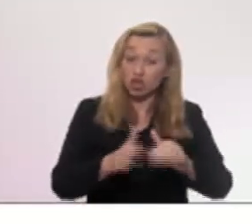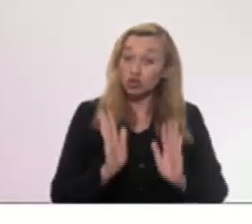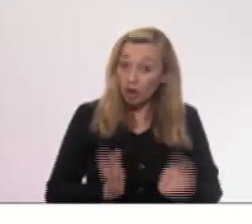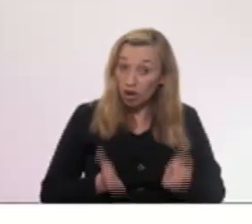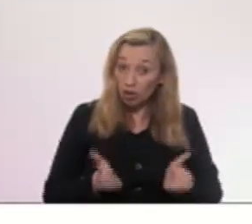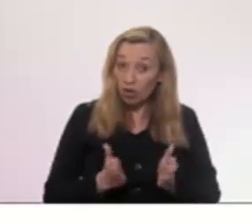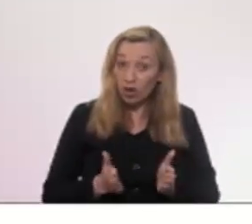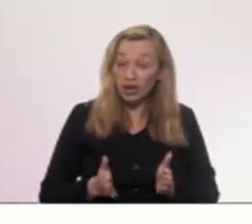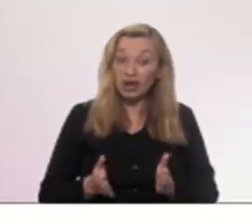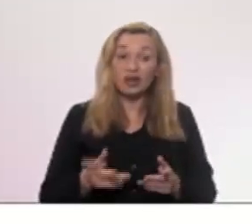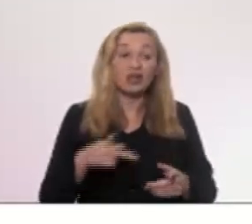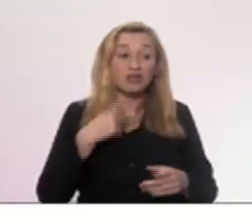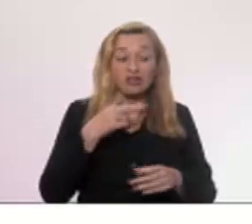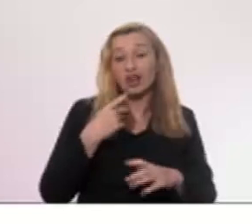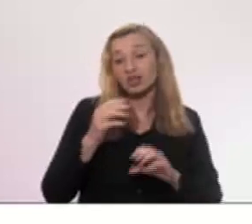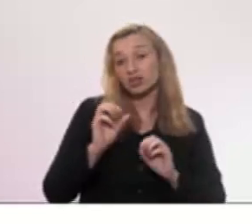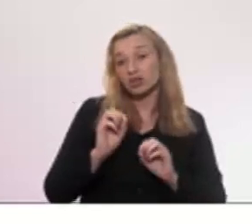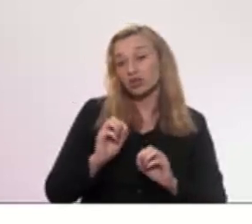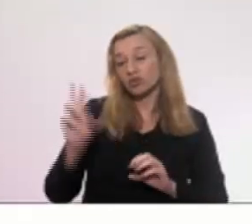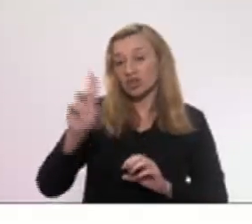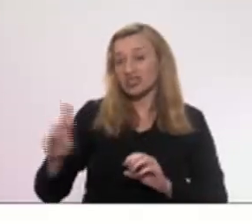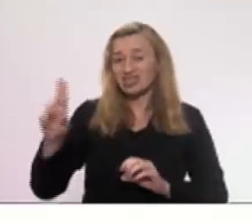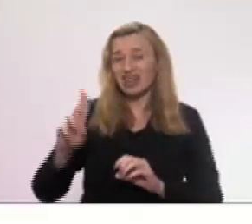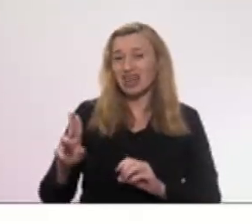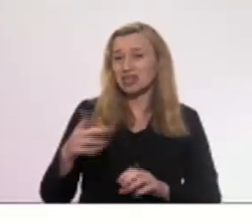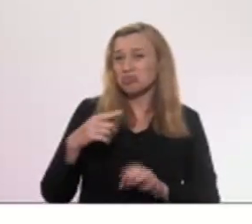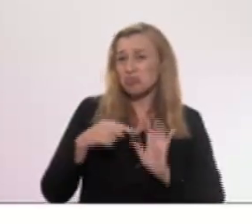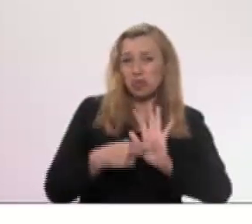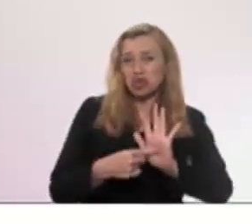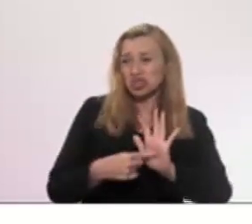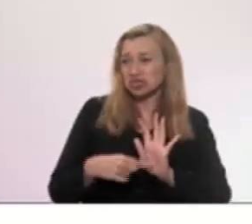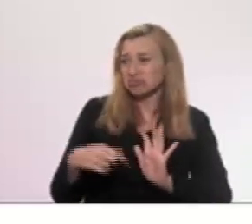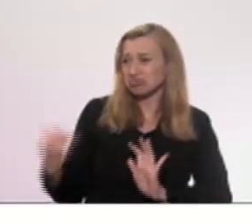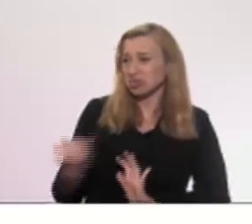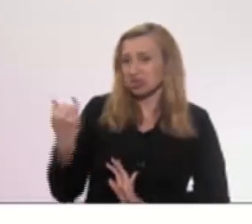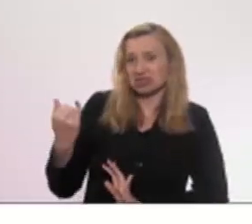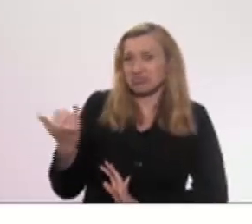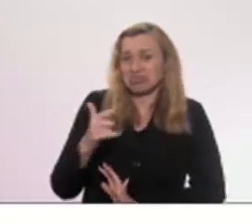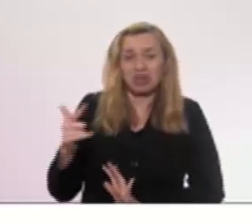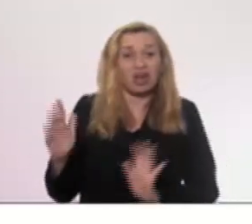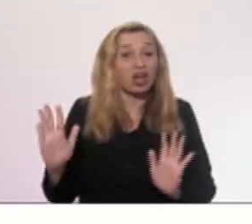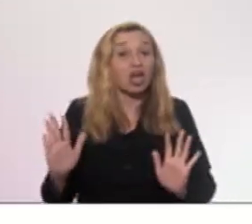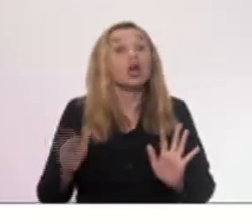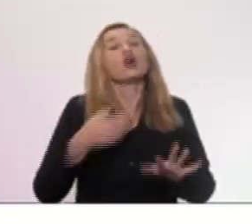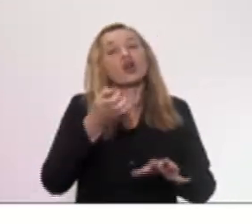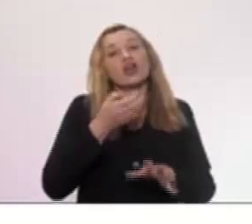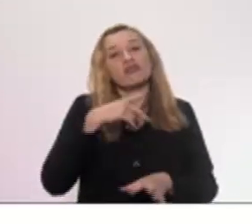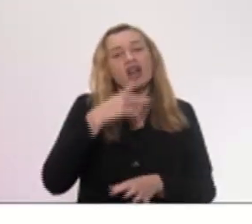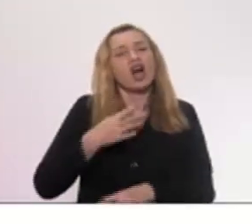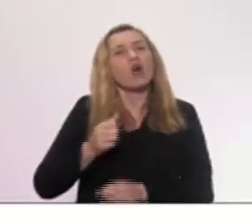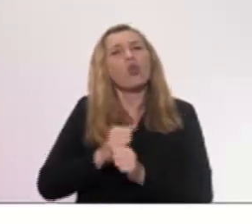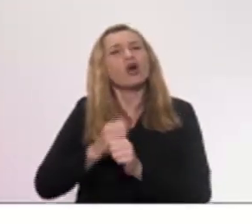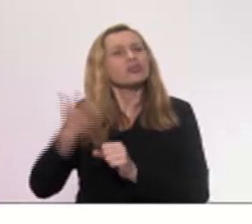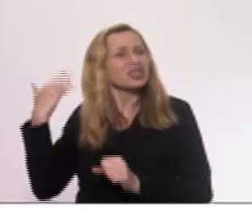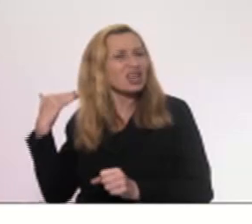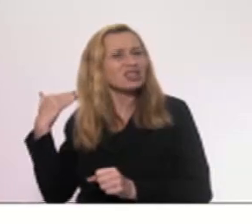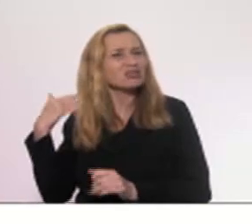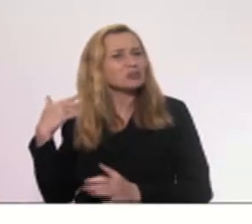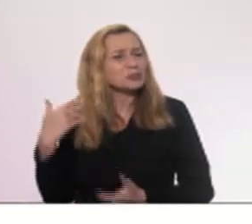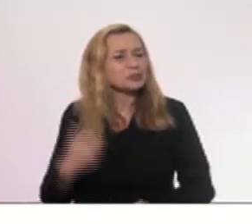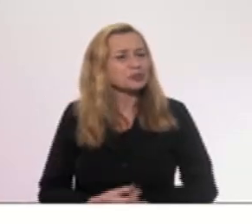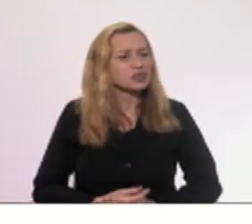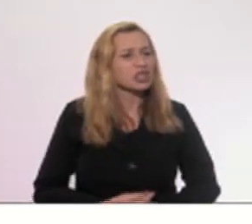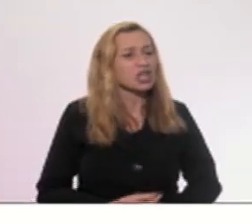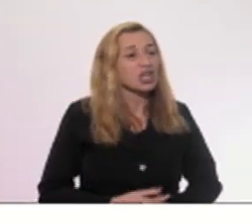como instituições sem nenhuma importância. Eu quero fazer alusão a um fato. No ano passado,